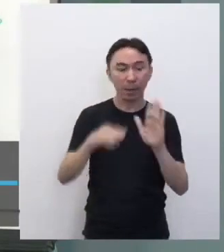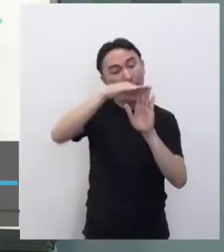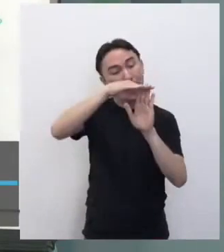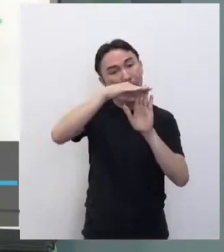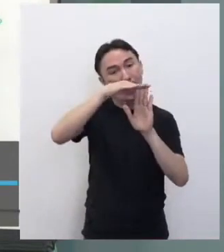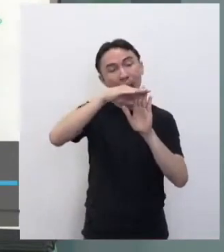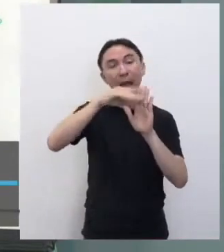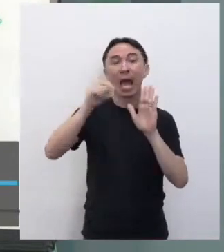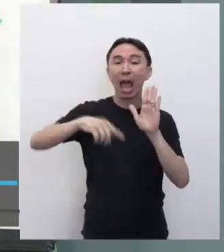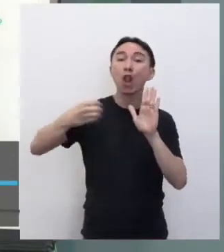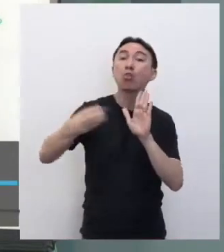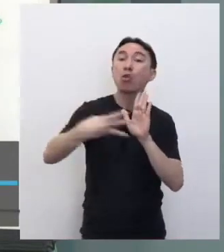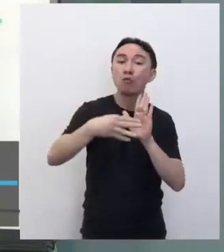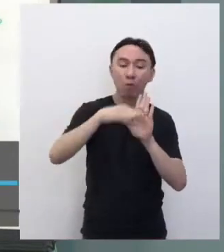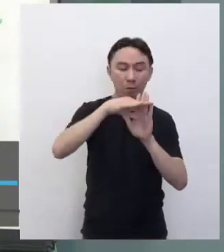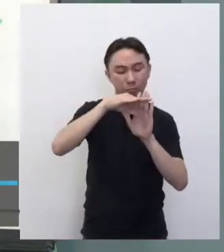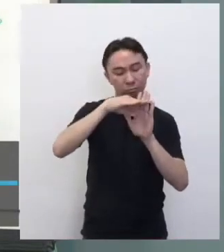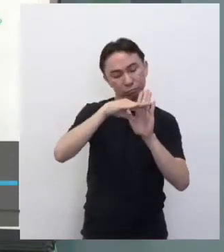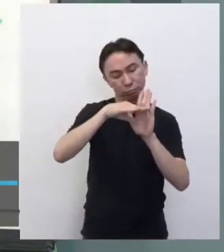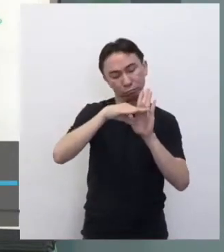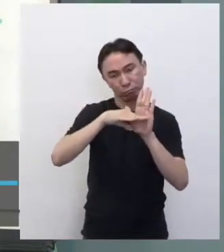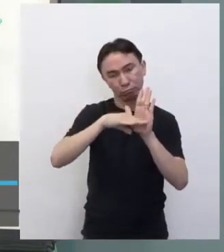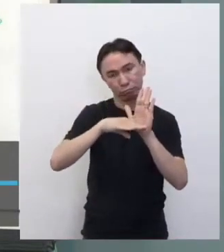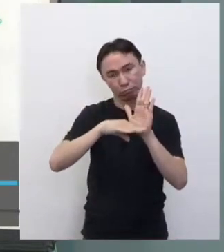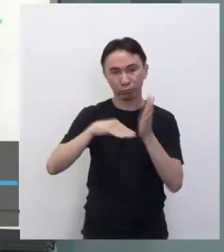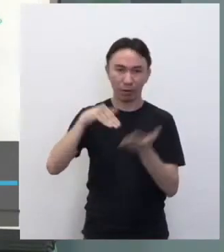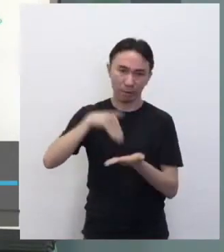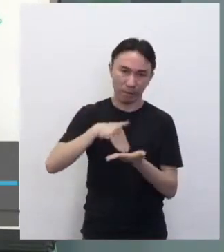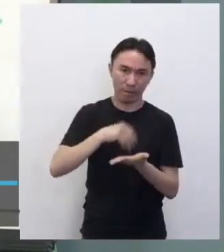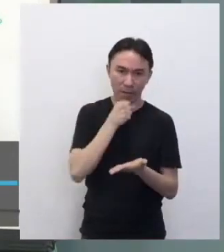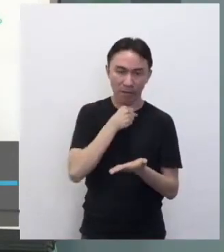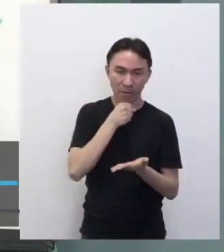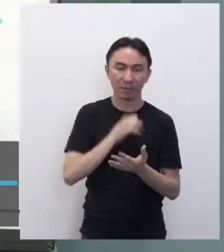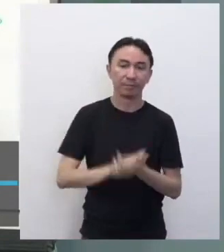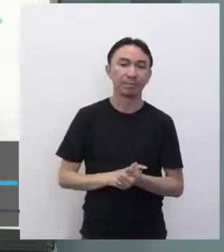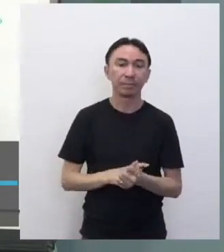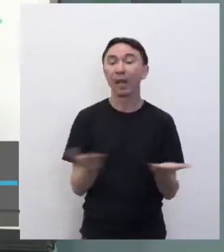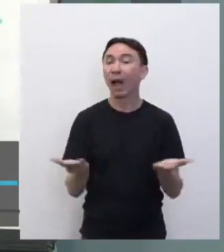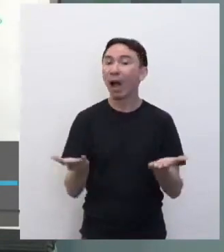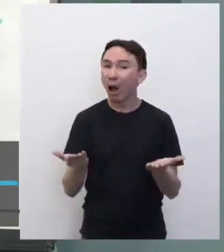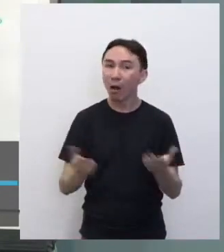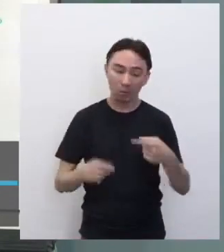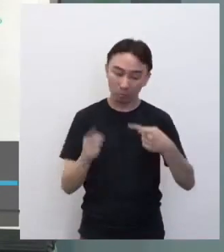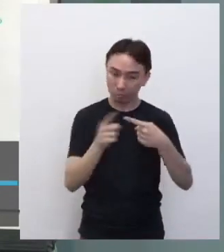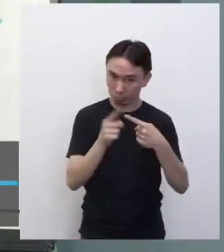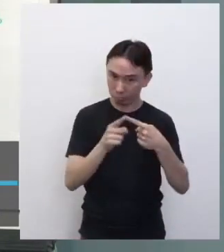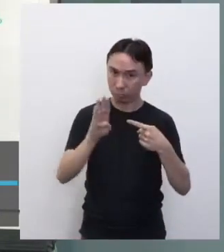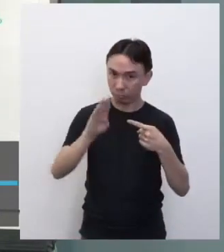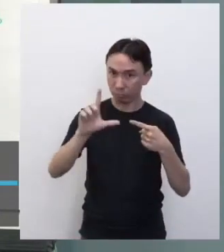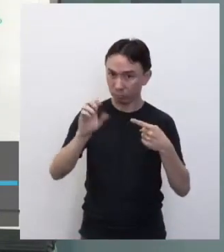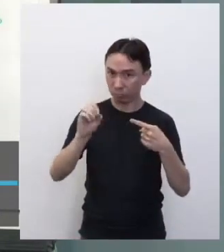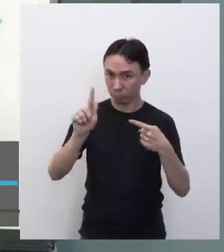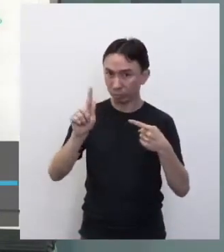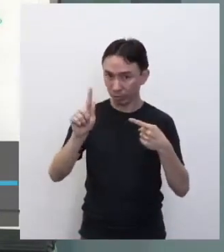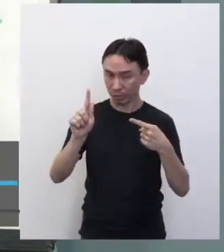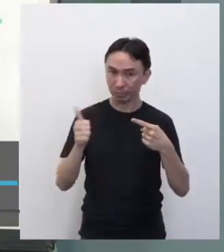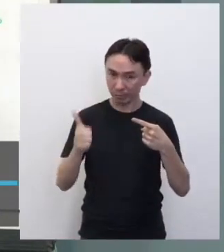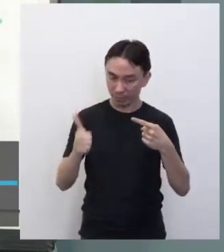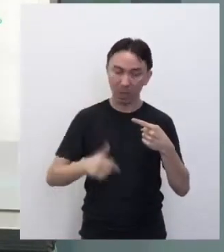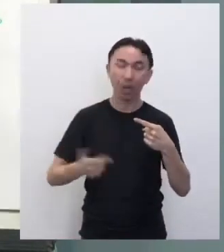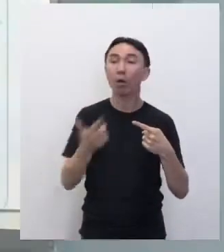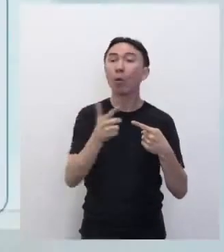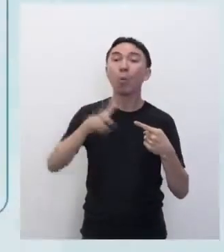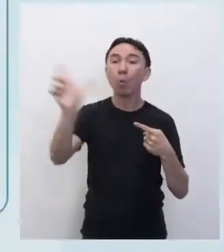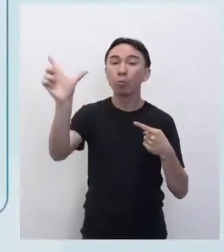entrada mais recente, ok? Então, falamos aí um pouquinho sobre blog. Agora, vamos passar para o outro estilo de